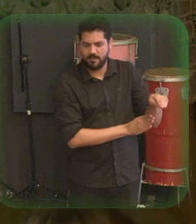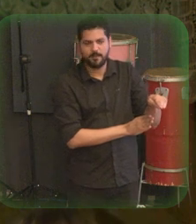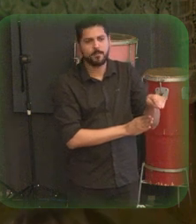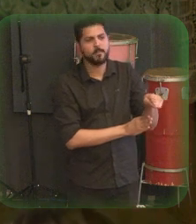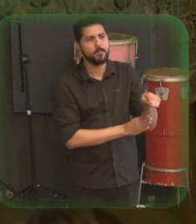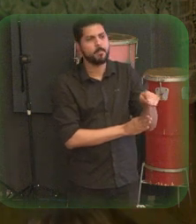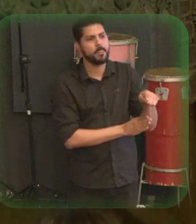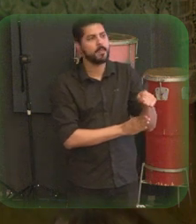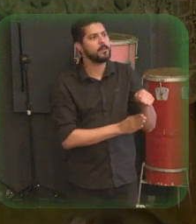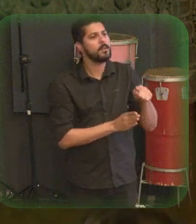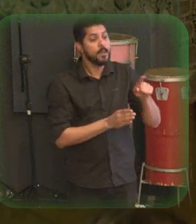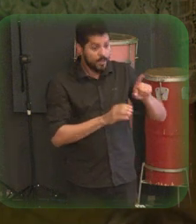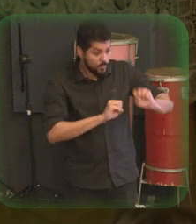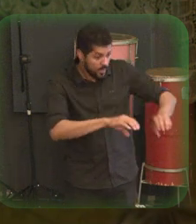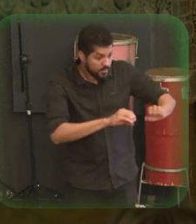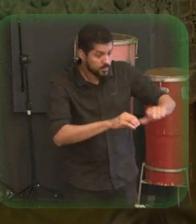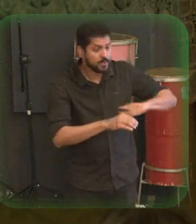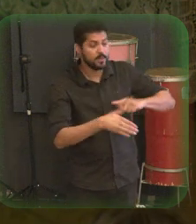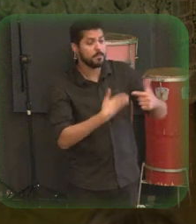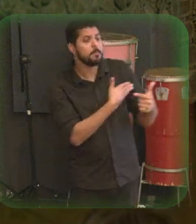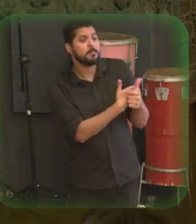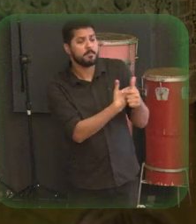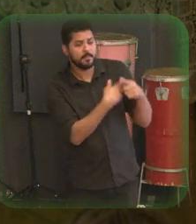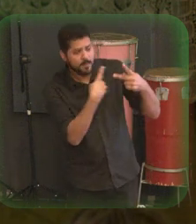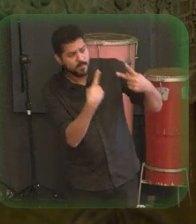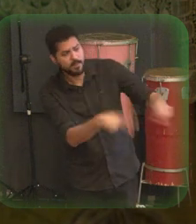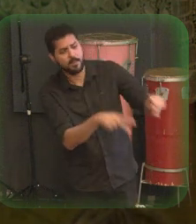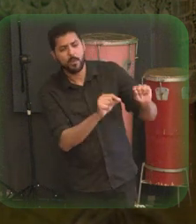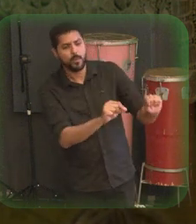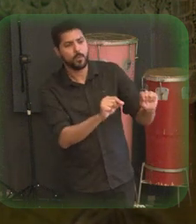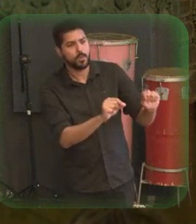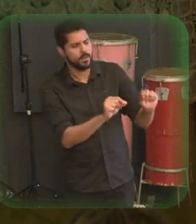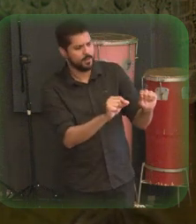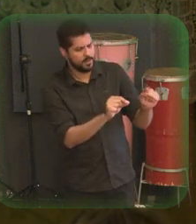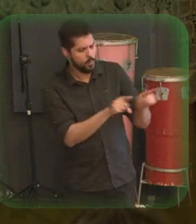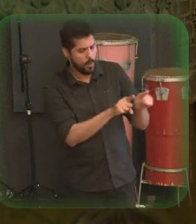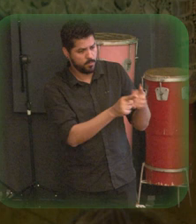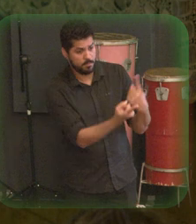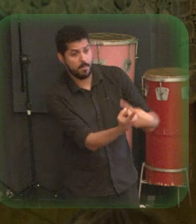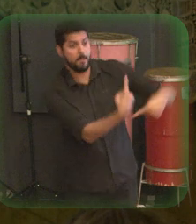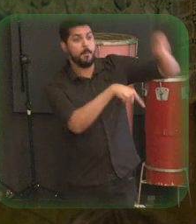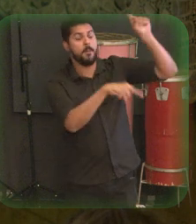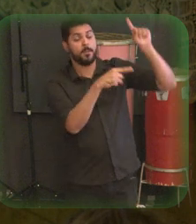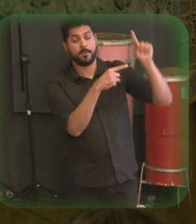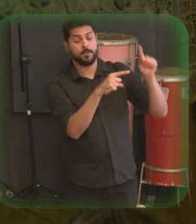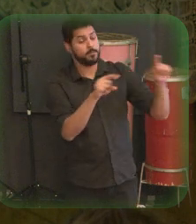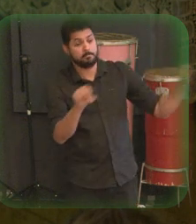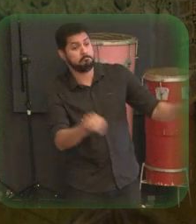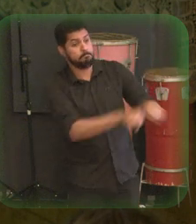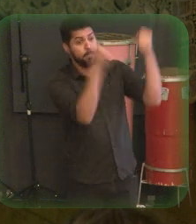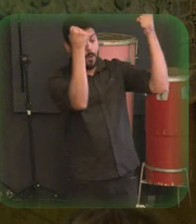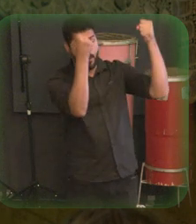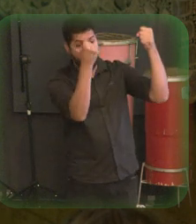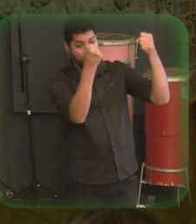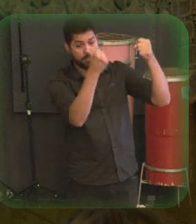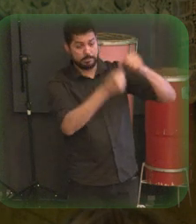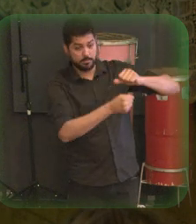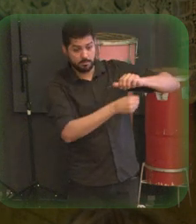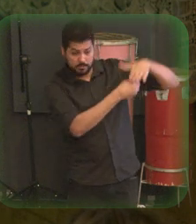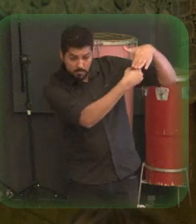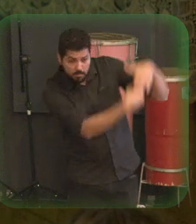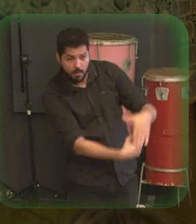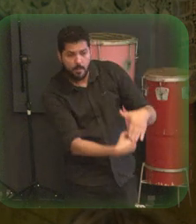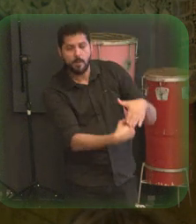papel disruptivo e transformador, ela tem que ser uma educação antirracista. Ela tem que ser necessariamente uma